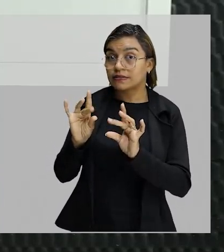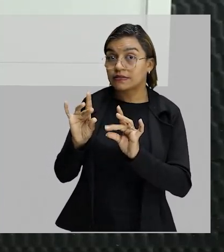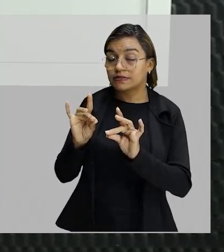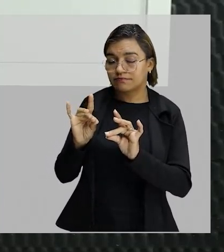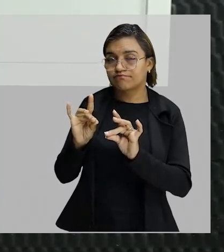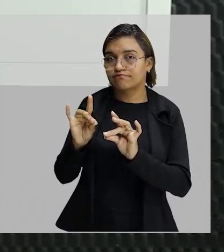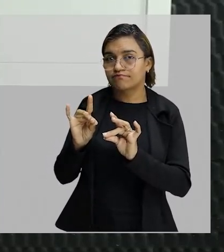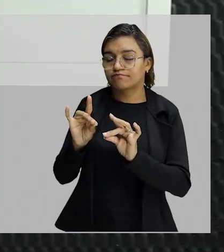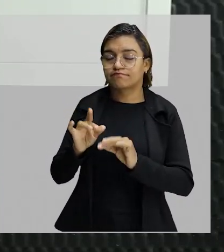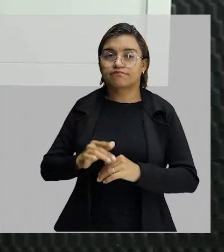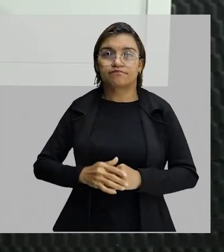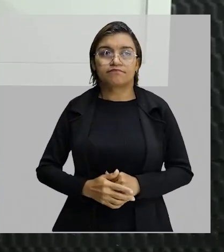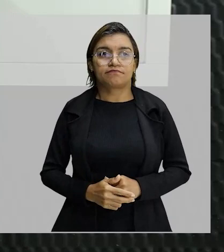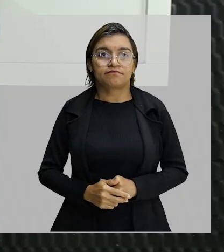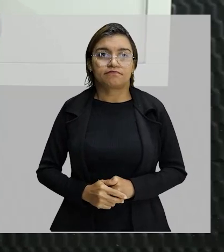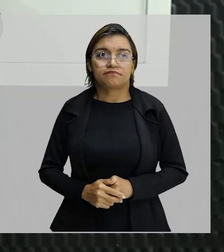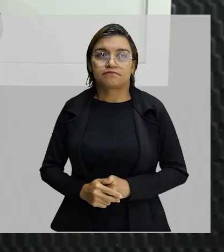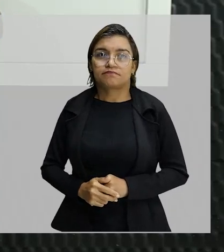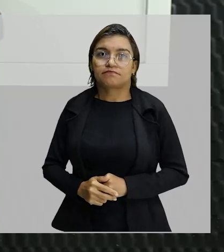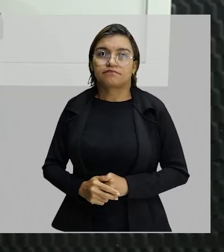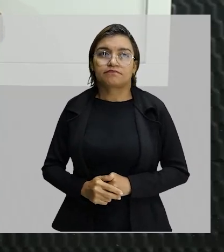ok? Então,